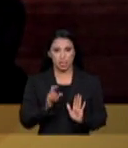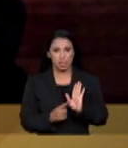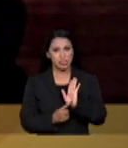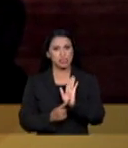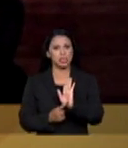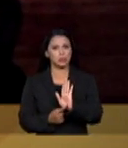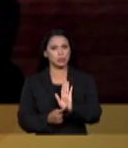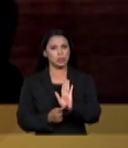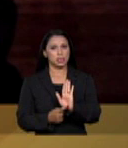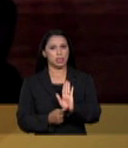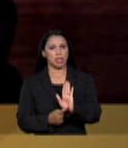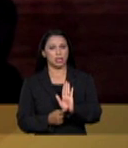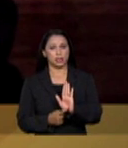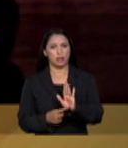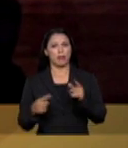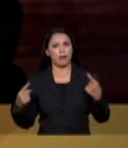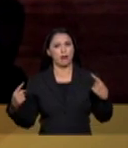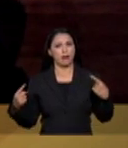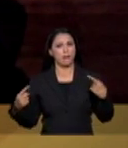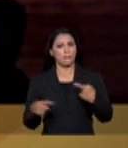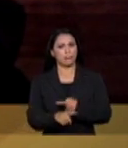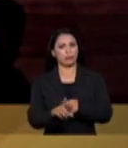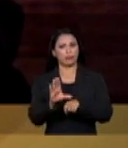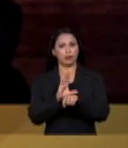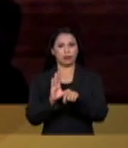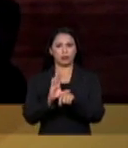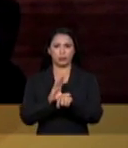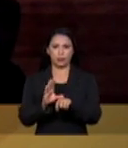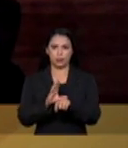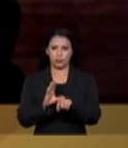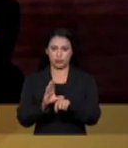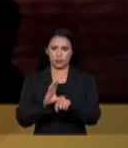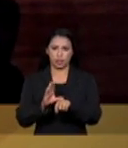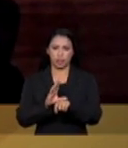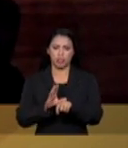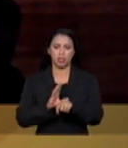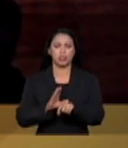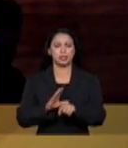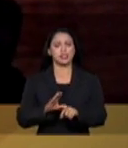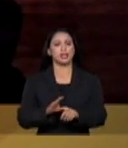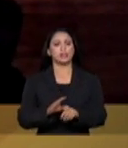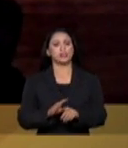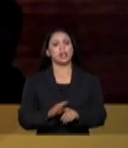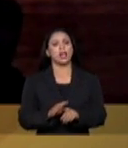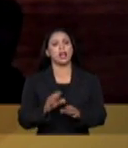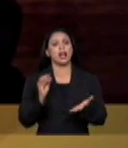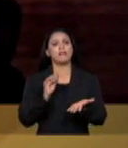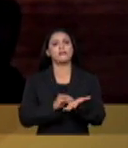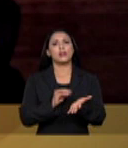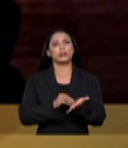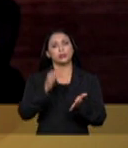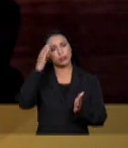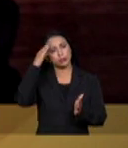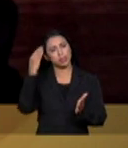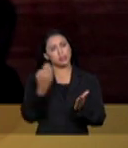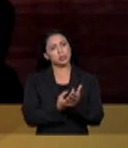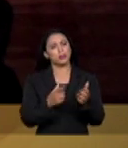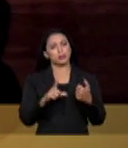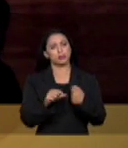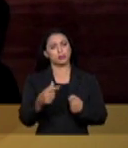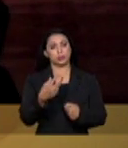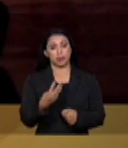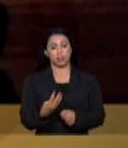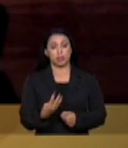Estrada flagrante em consolidar o que confere ao cumprimento do artigo 231 da